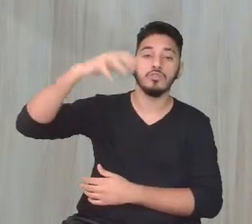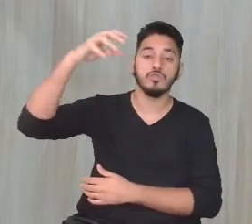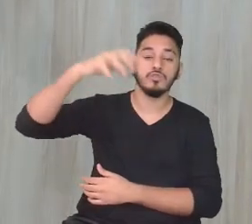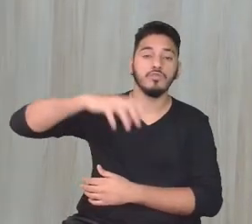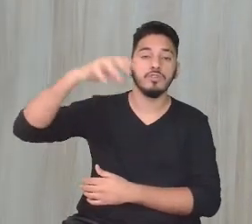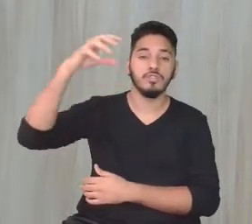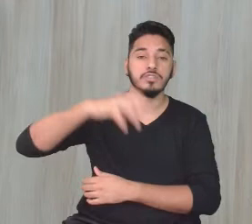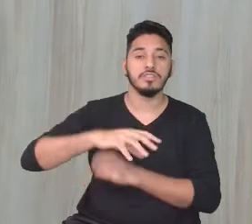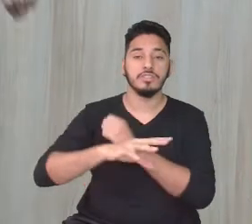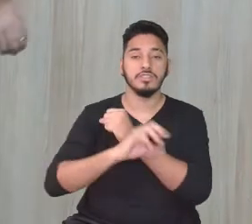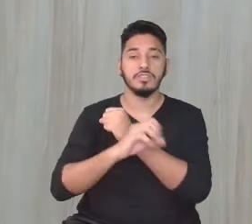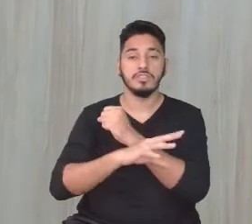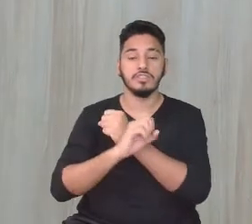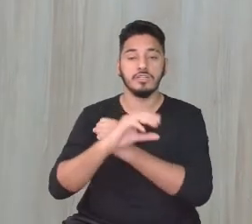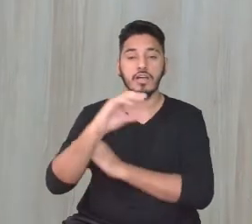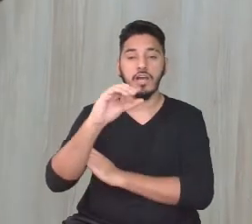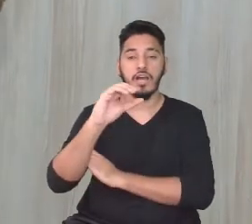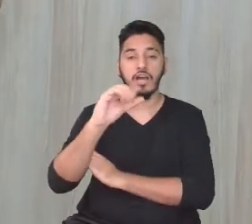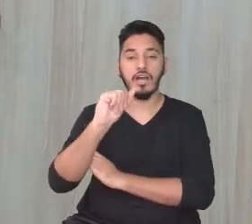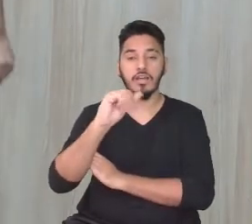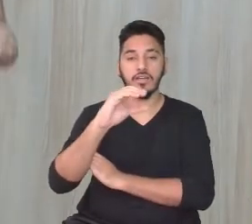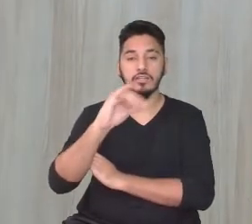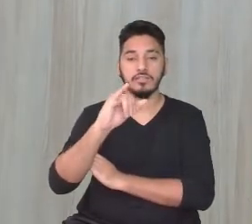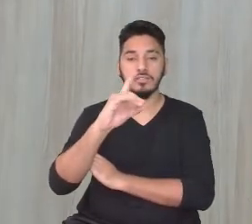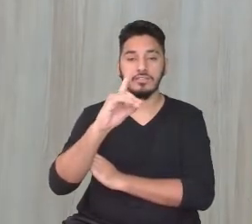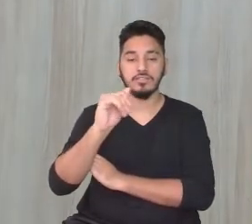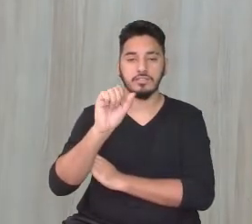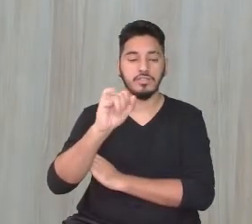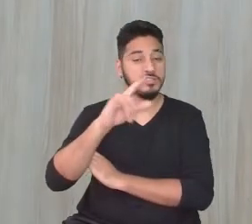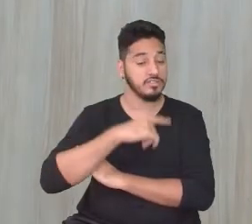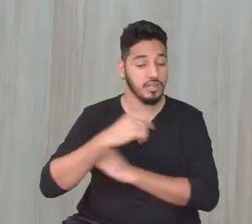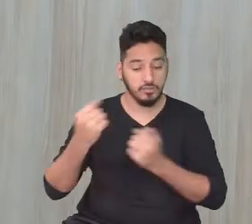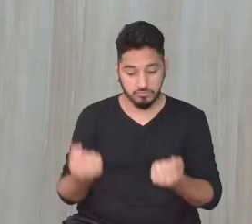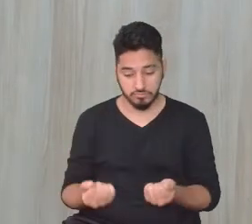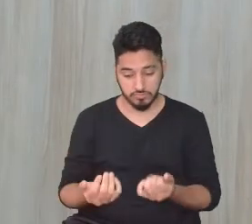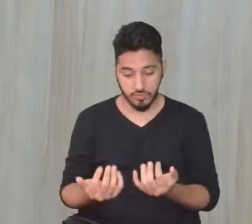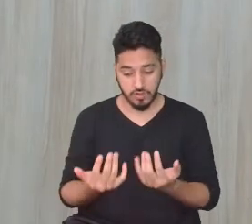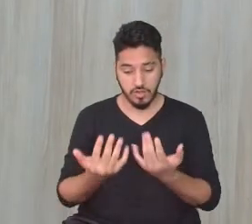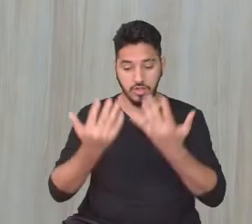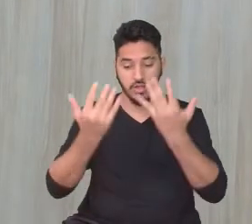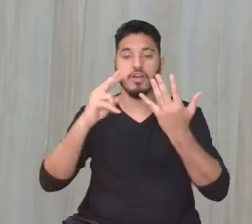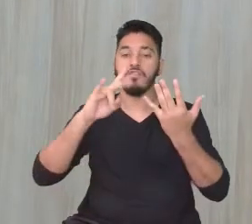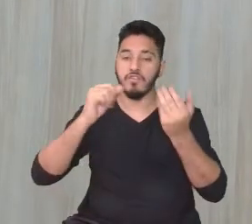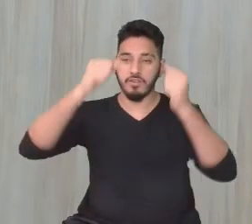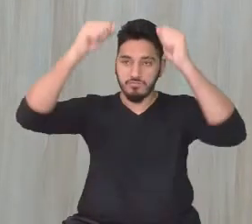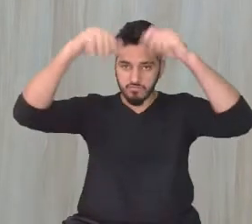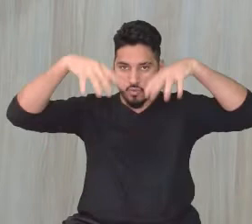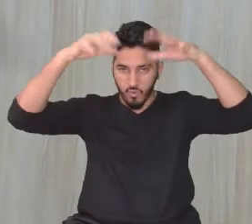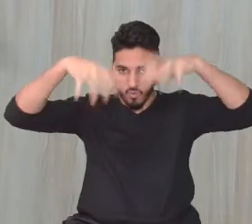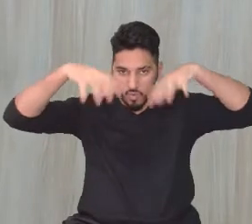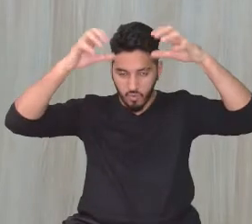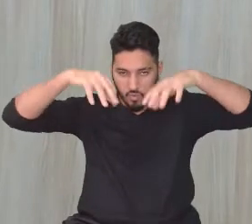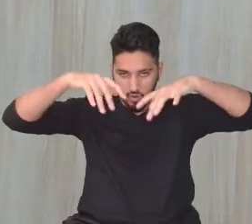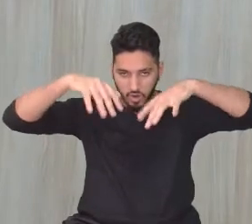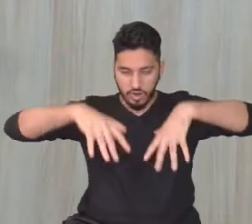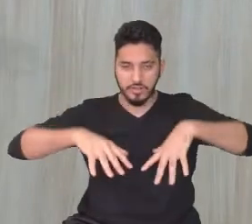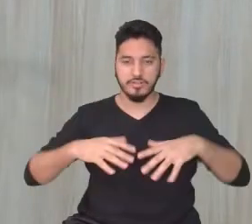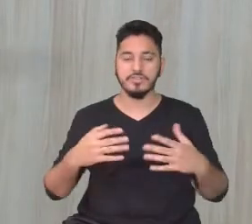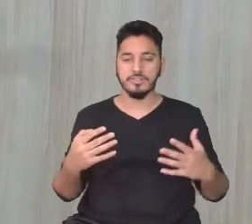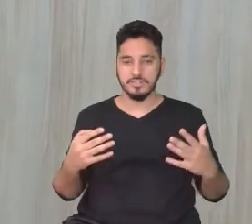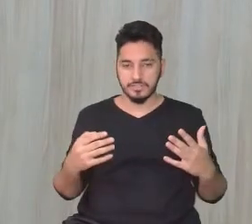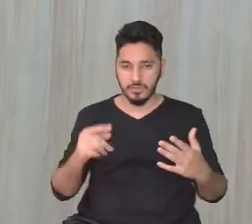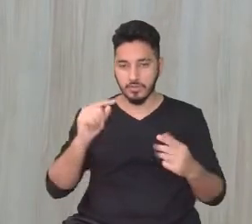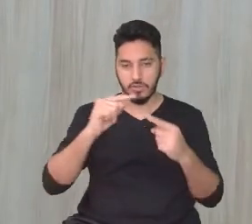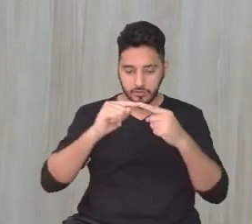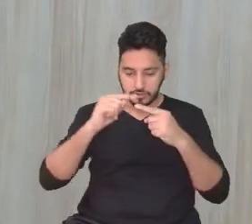a cidade porque o que se passa Subindo ou só vai descer vai descer né todo aquele processo que